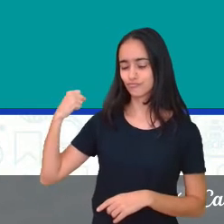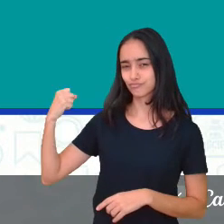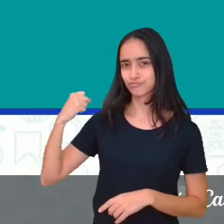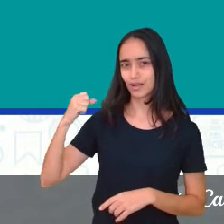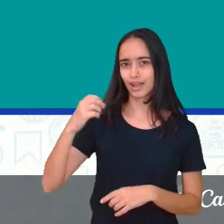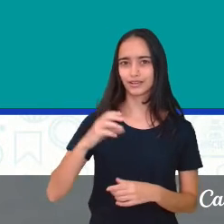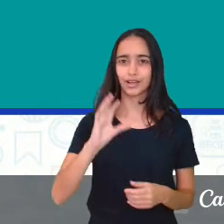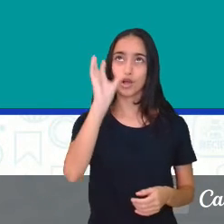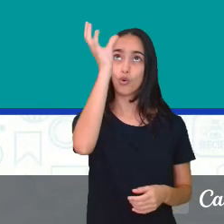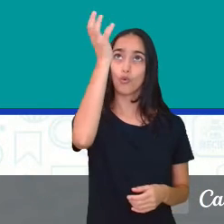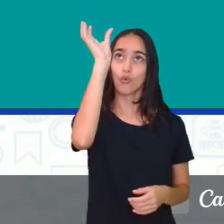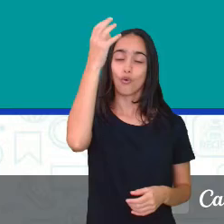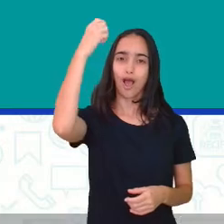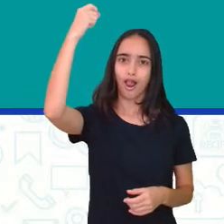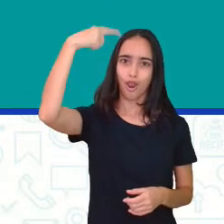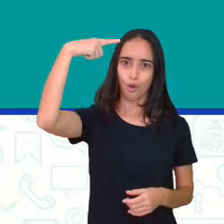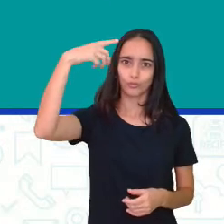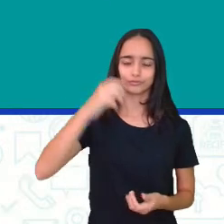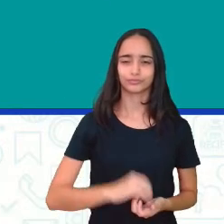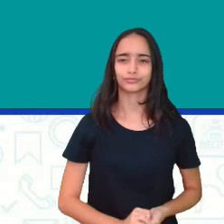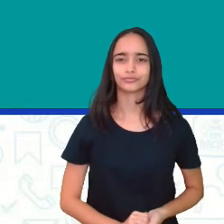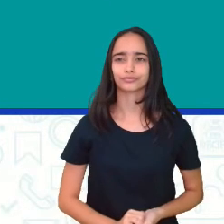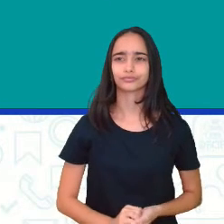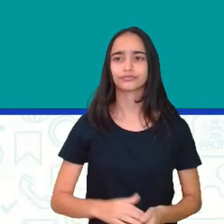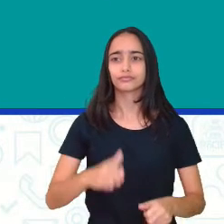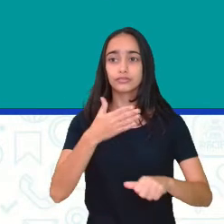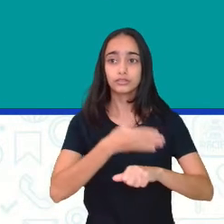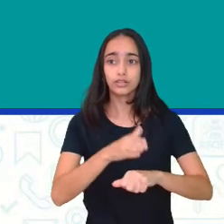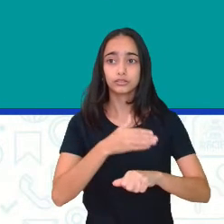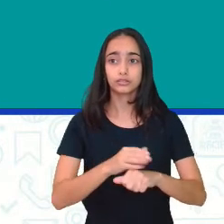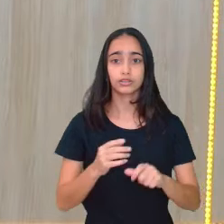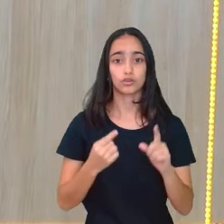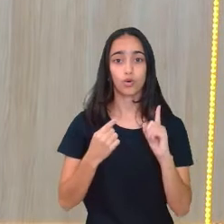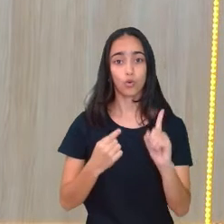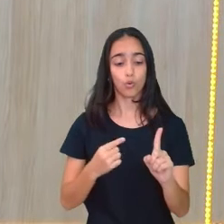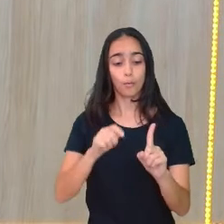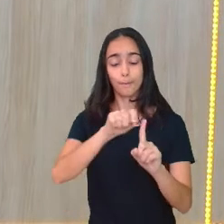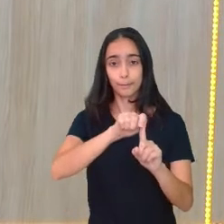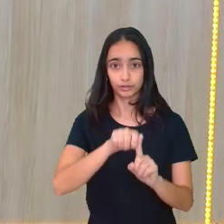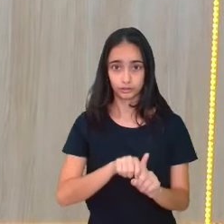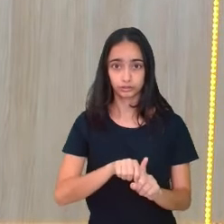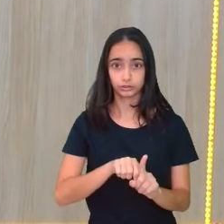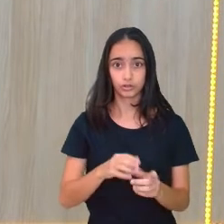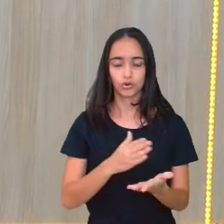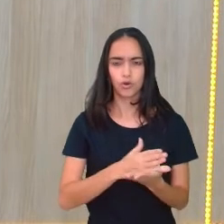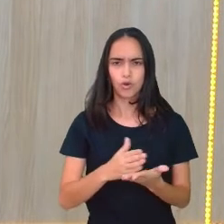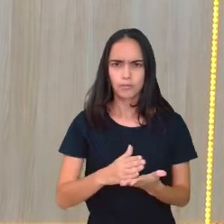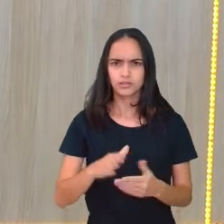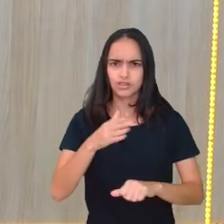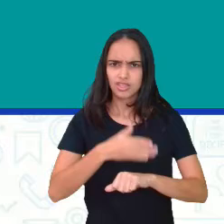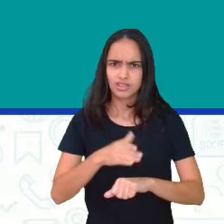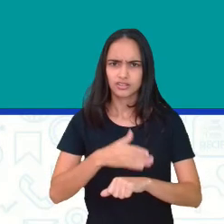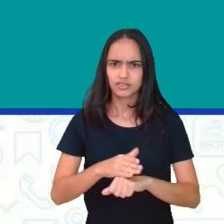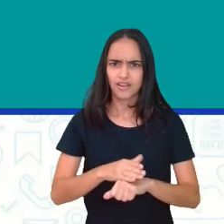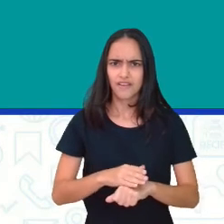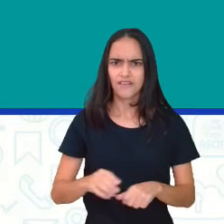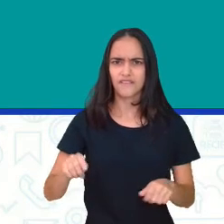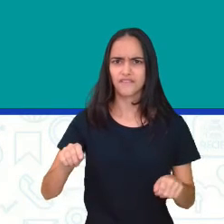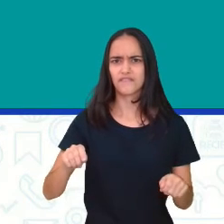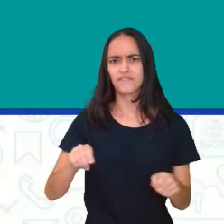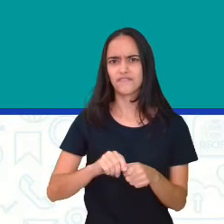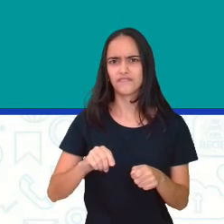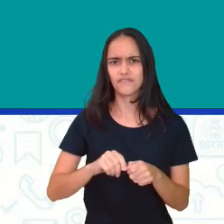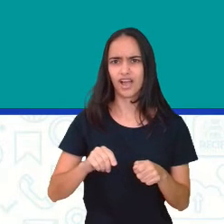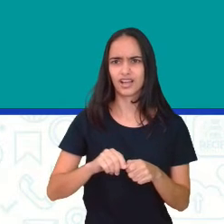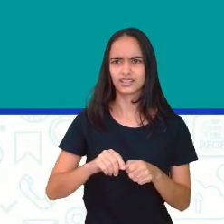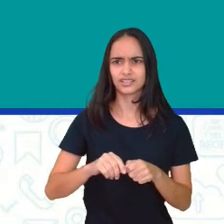E aí, ó, ele está treinando há um mês. E aí, quando ele começou a treinar, ele fazia o agachamento com o auxílio de um